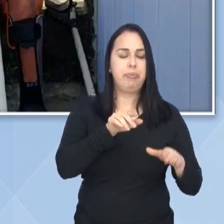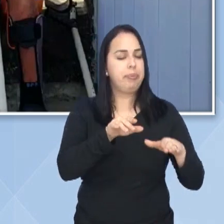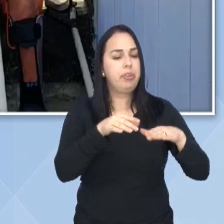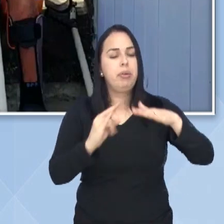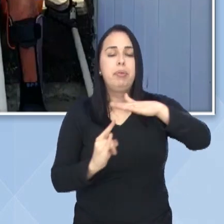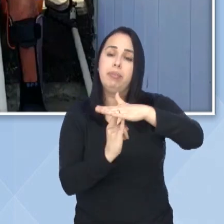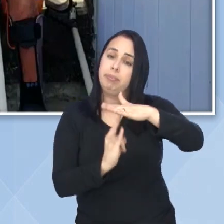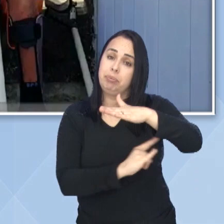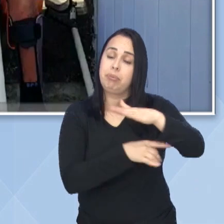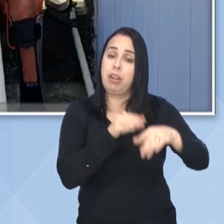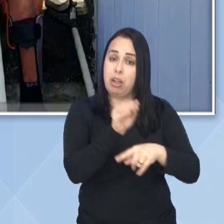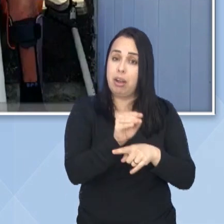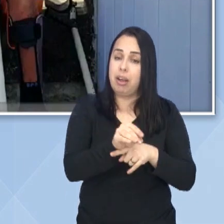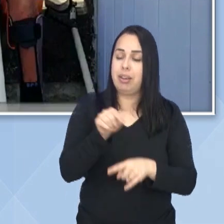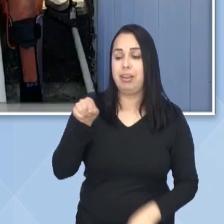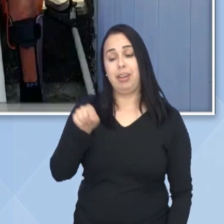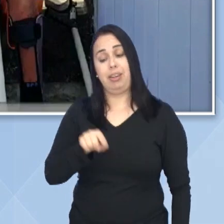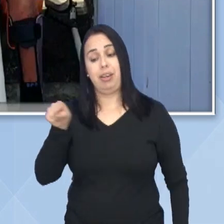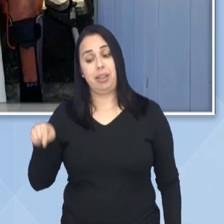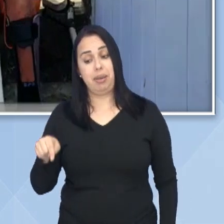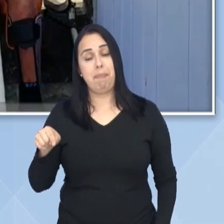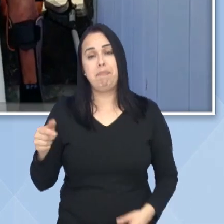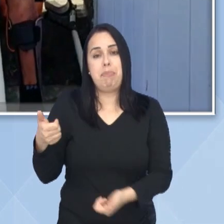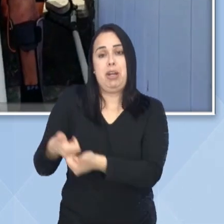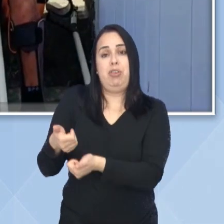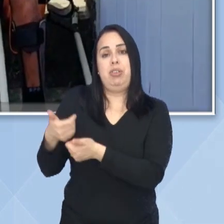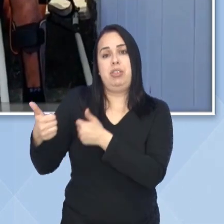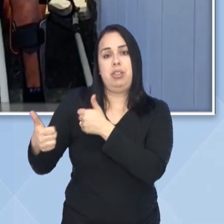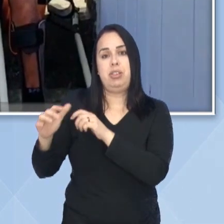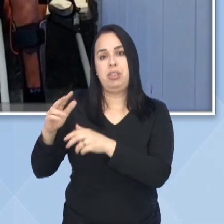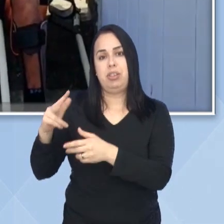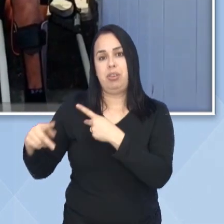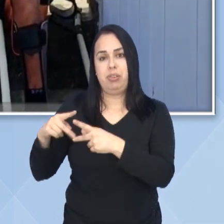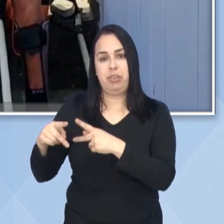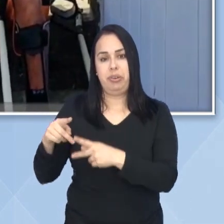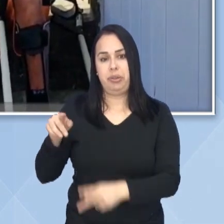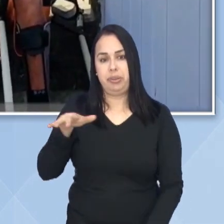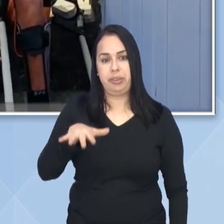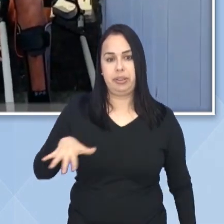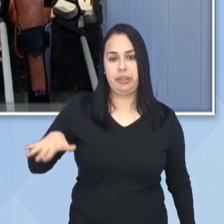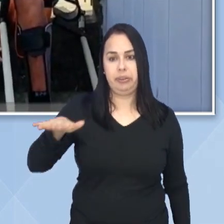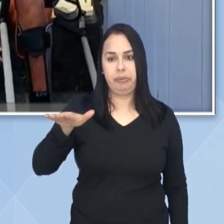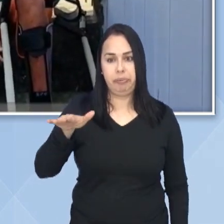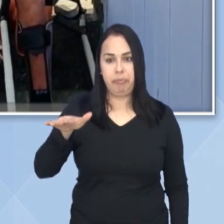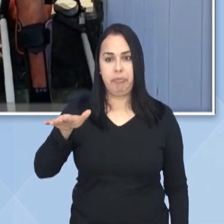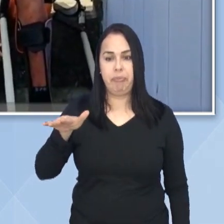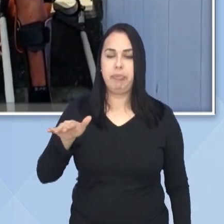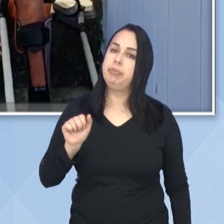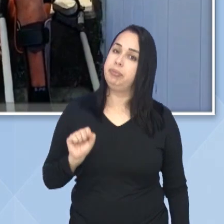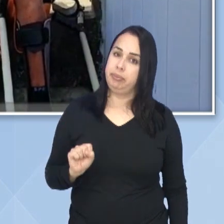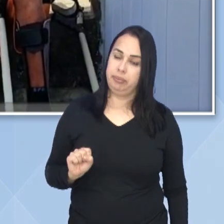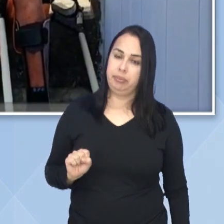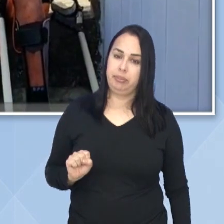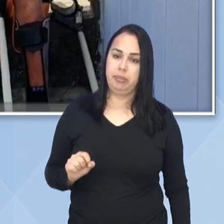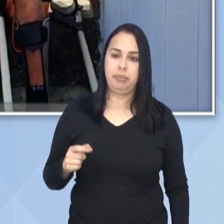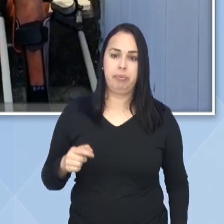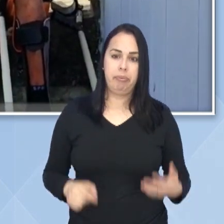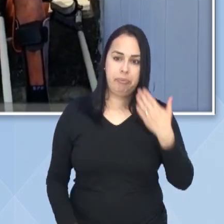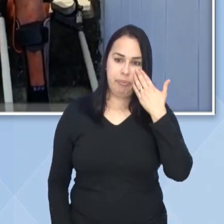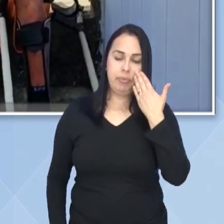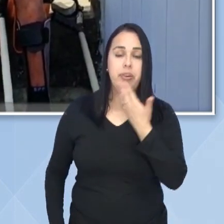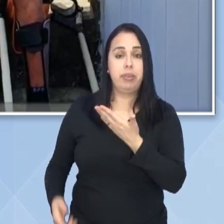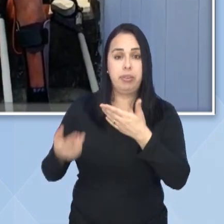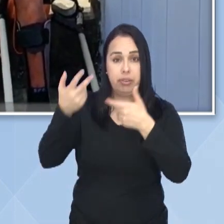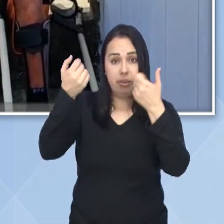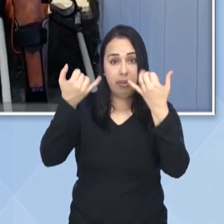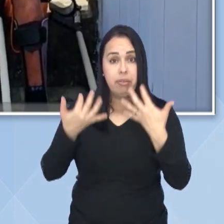ponte. Enquanto isso, tem o lado de São José, que é lá na região sul, lá perto da Chácara Reunidos. Olha aqui o